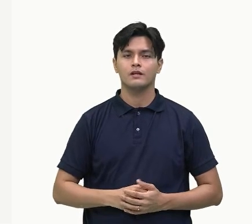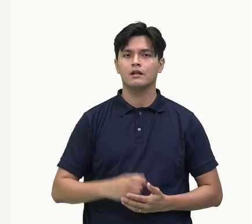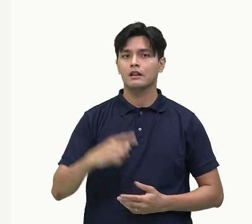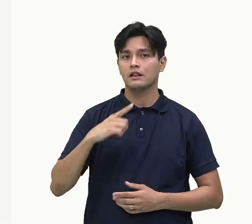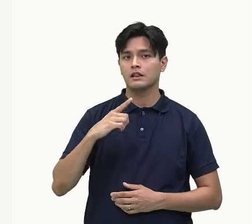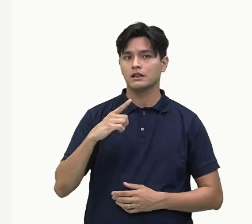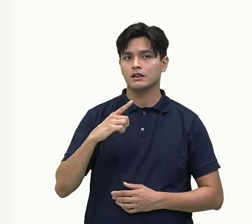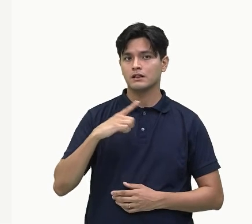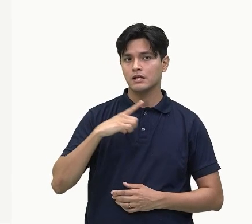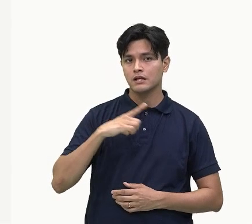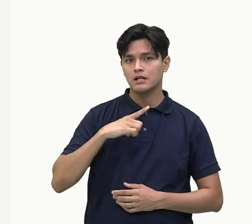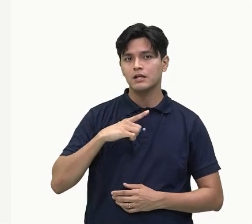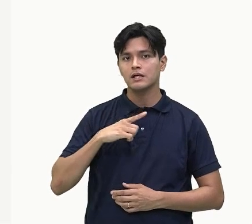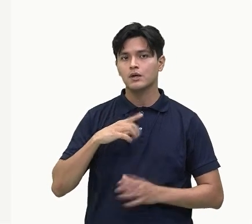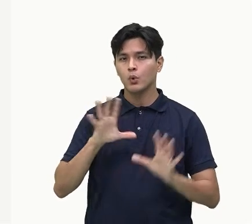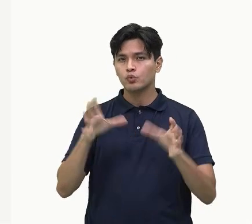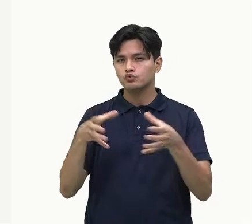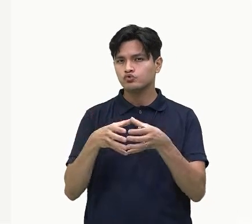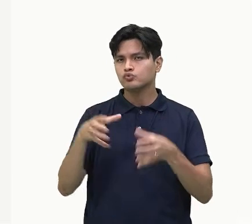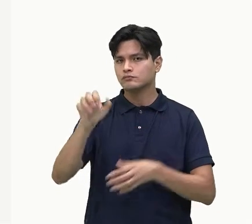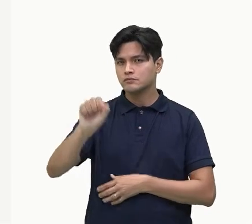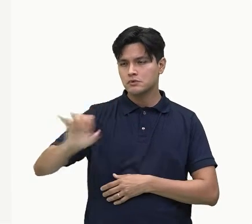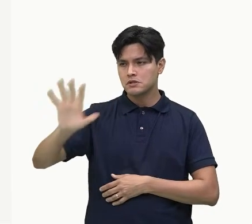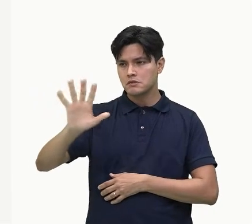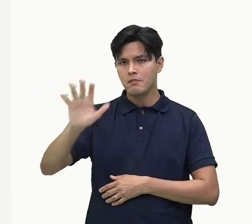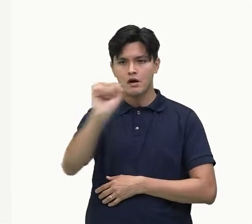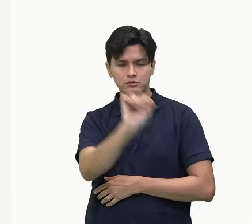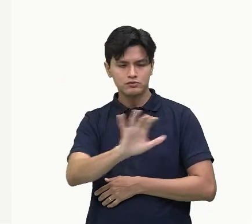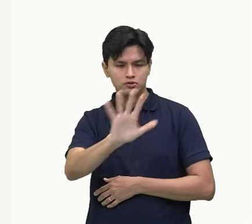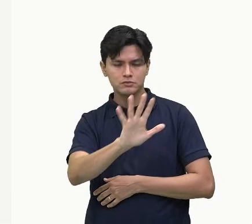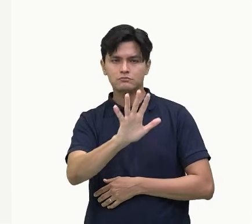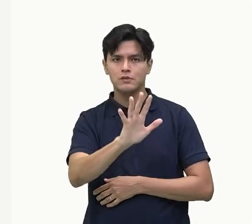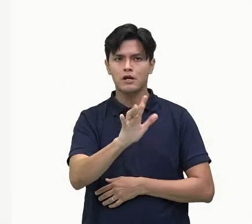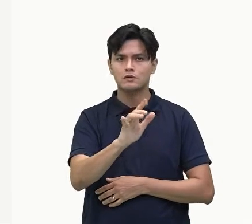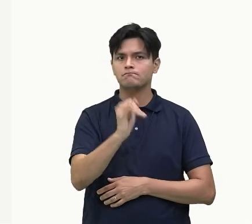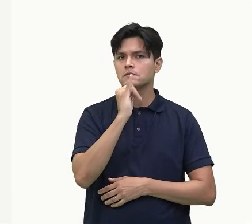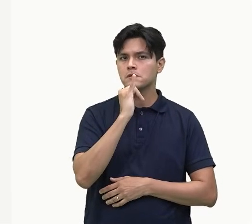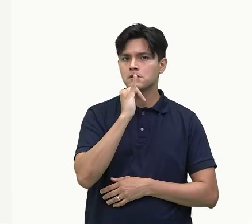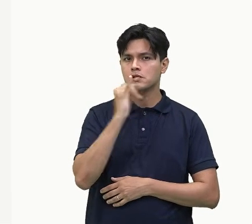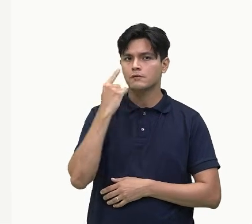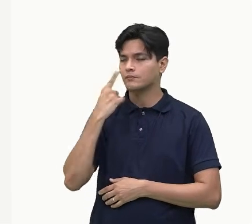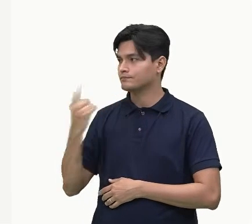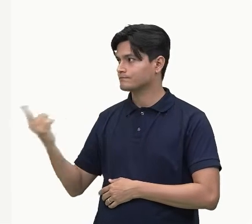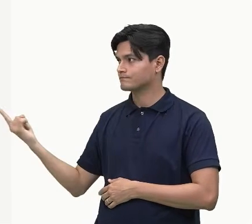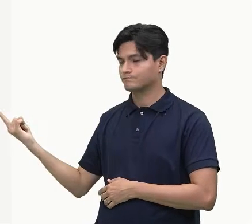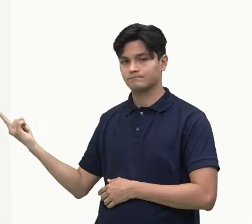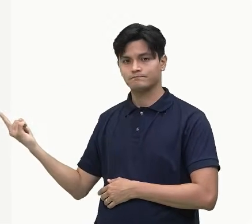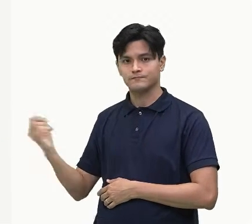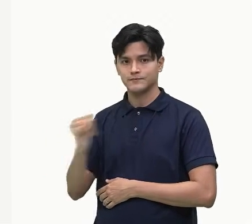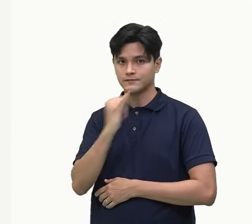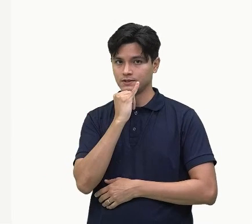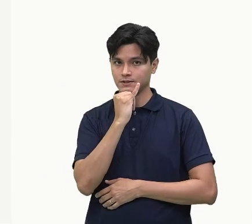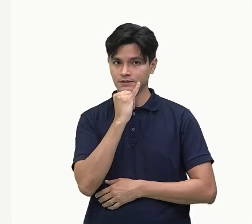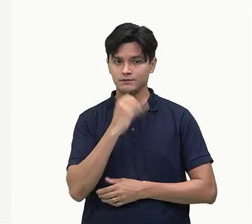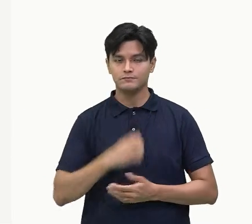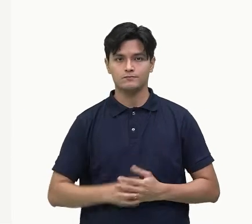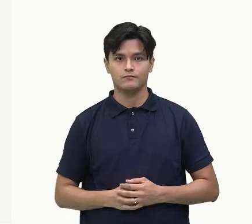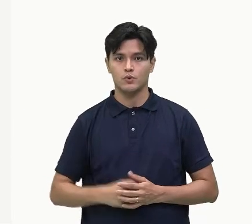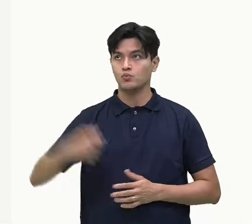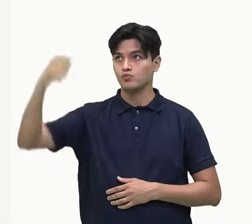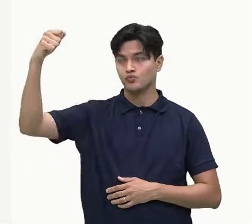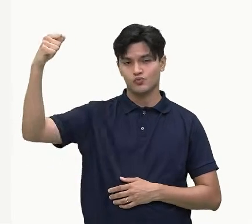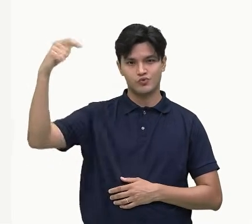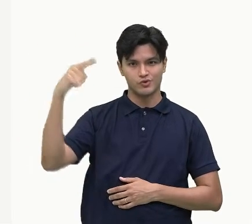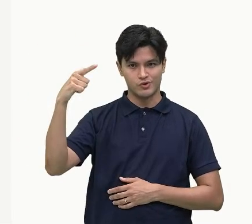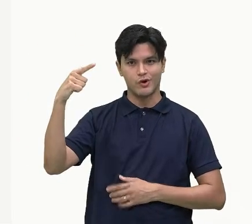para mostrar para vocês de fontes de luz primárias. Veja só, o Sol